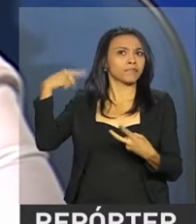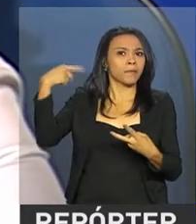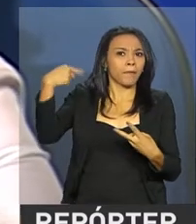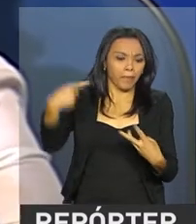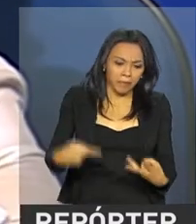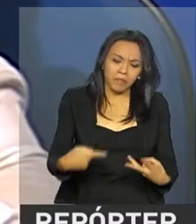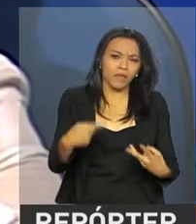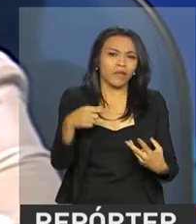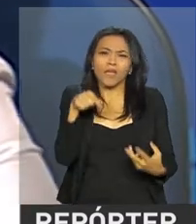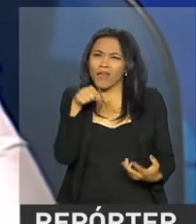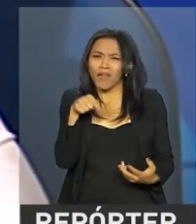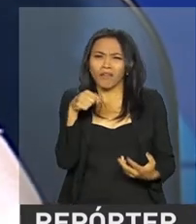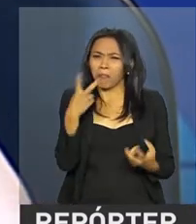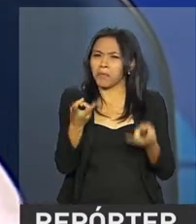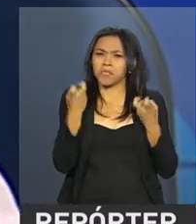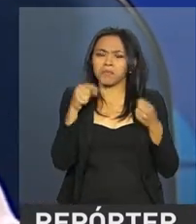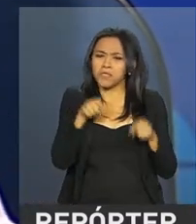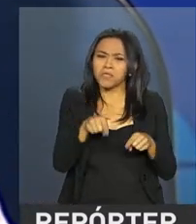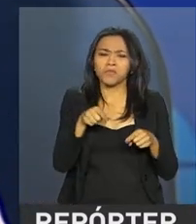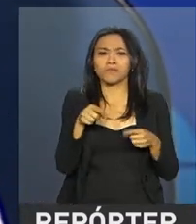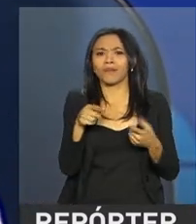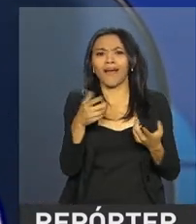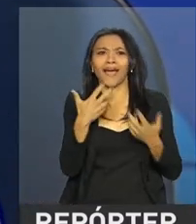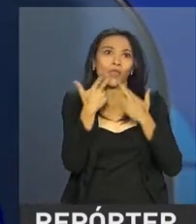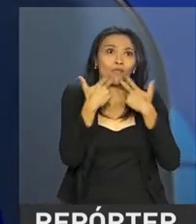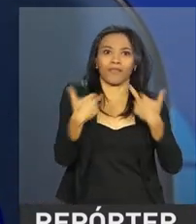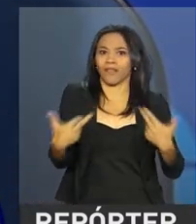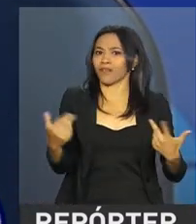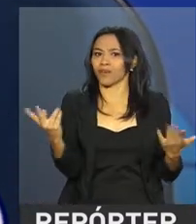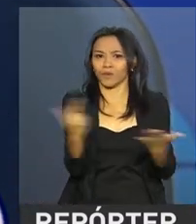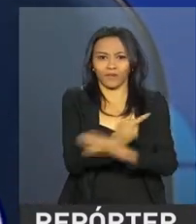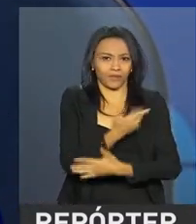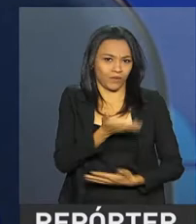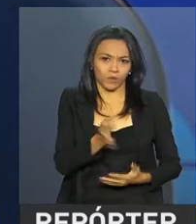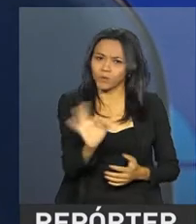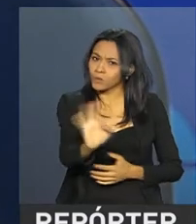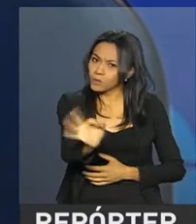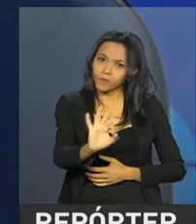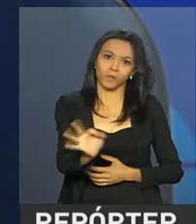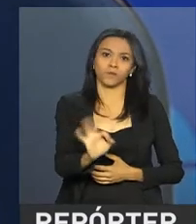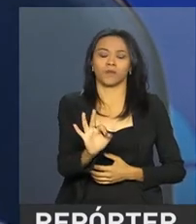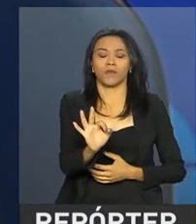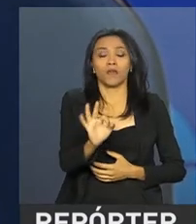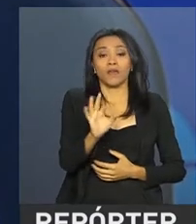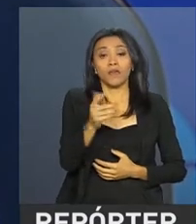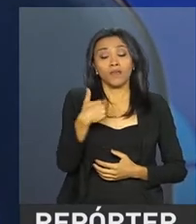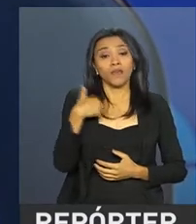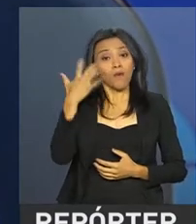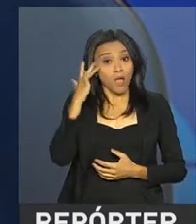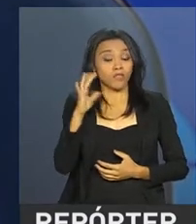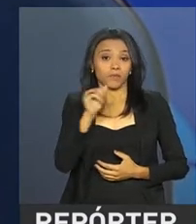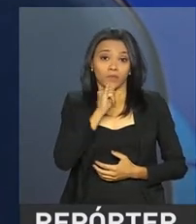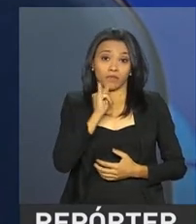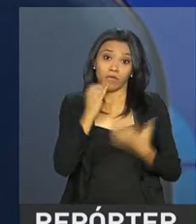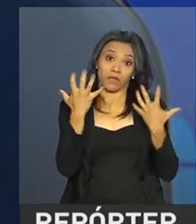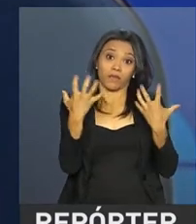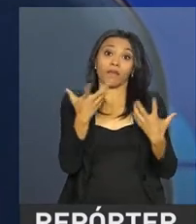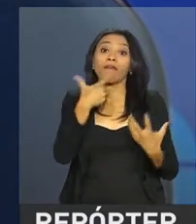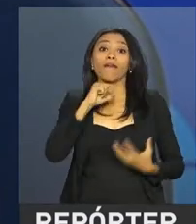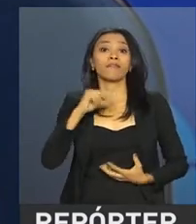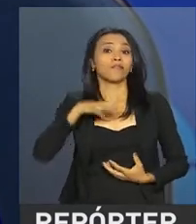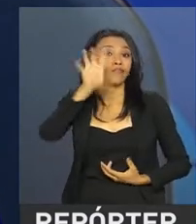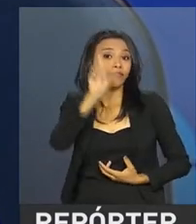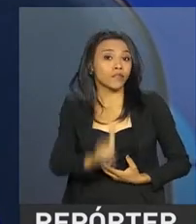não vejo isso como uma grande novidade. Eu acho que o aspecto adotado, por exemplo, de que quem tem direito